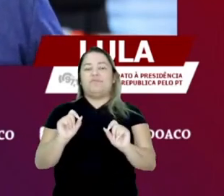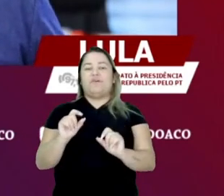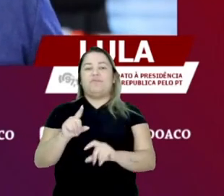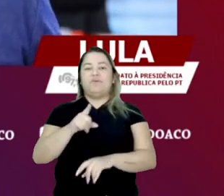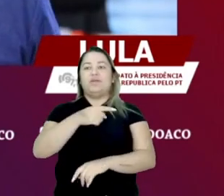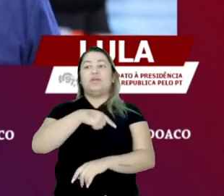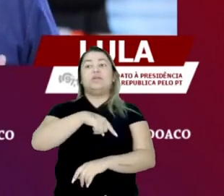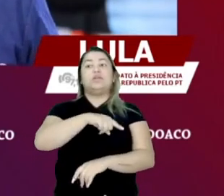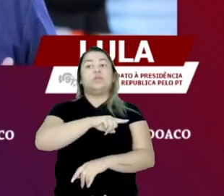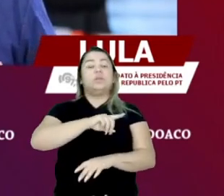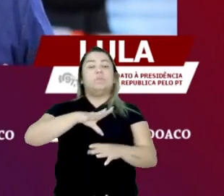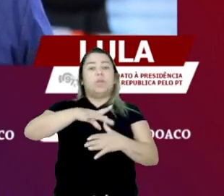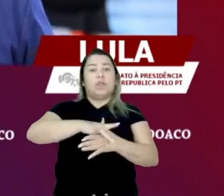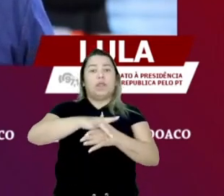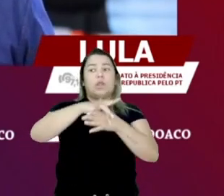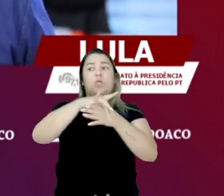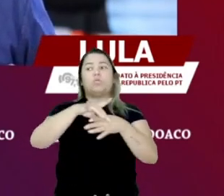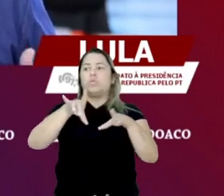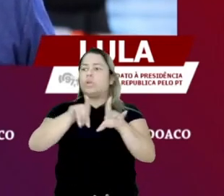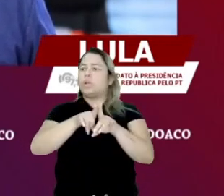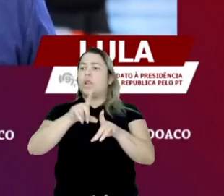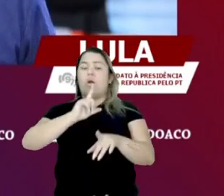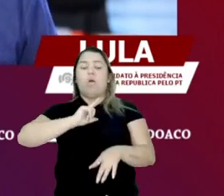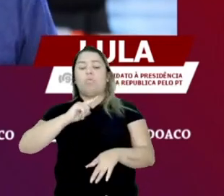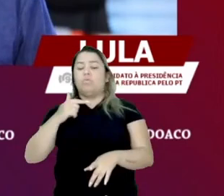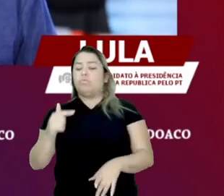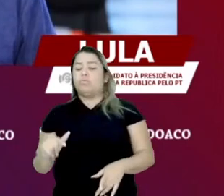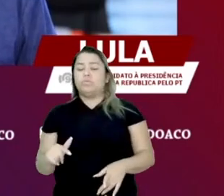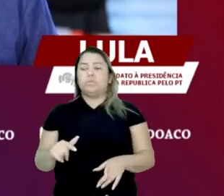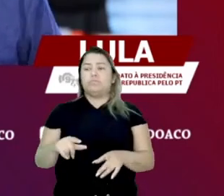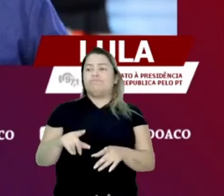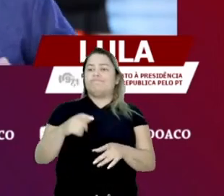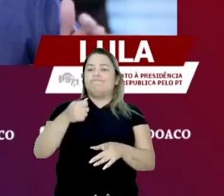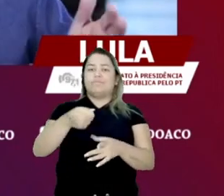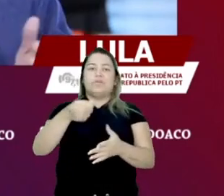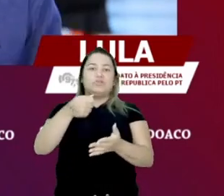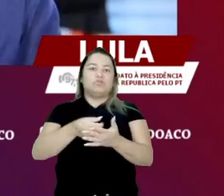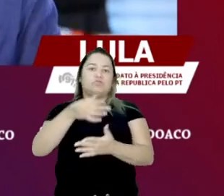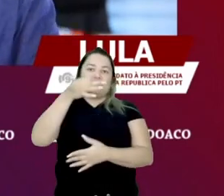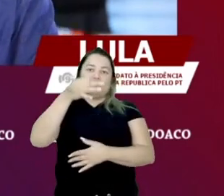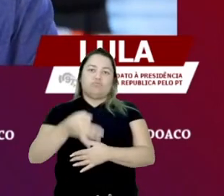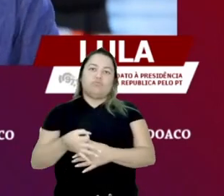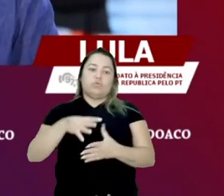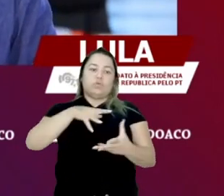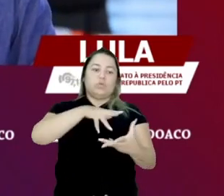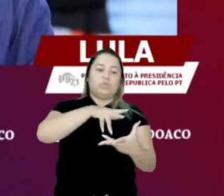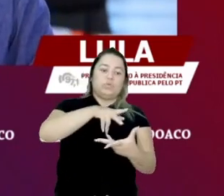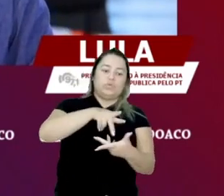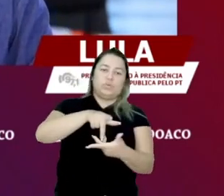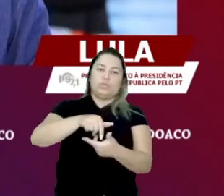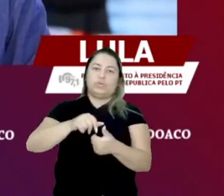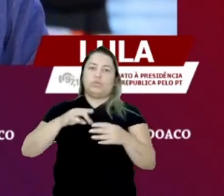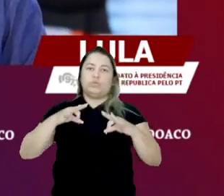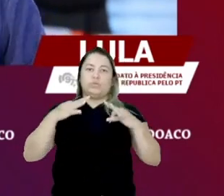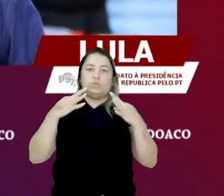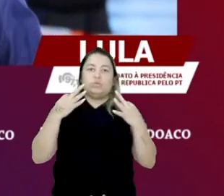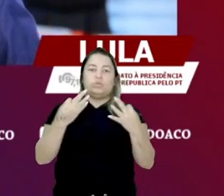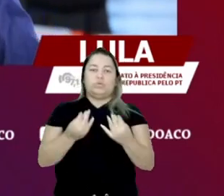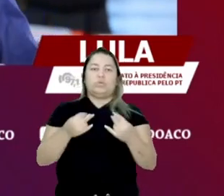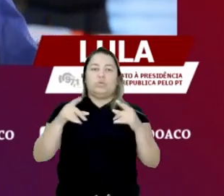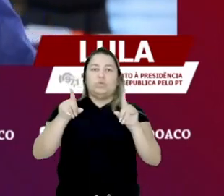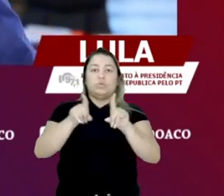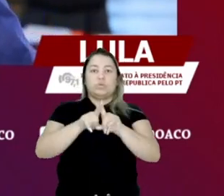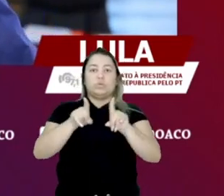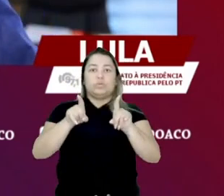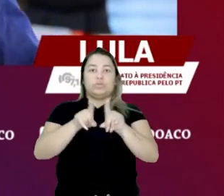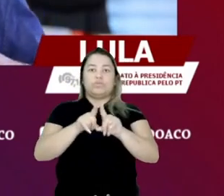daqui para frente a gente vai ter que pensar muito, muito, muito. Nós temos eleições daqui a 4 meses e eu acho que o povo tem